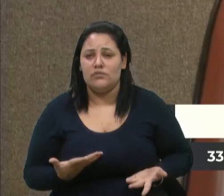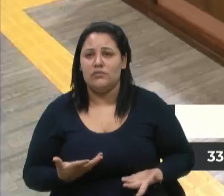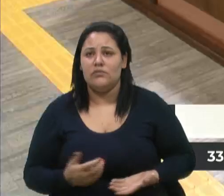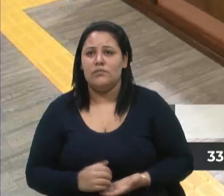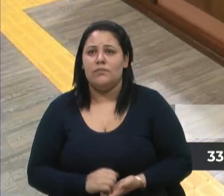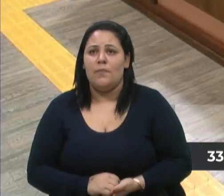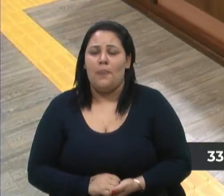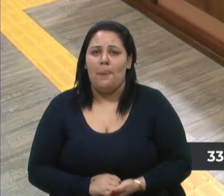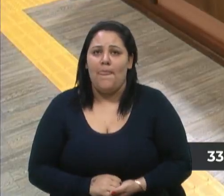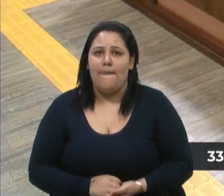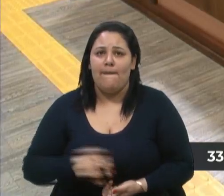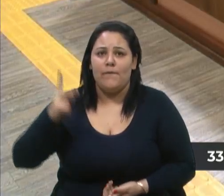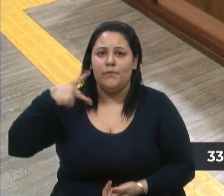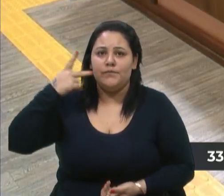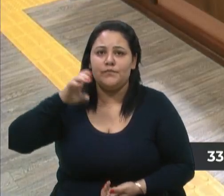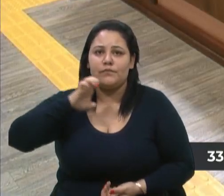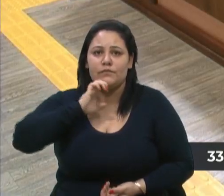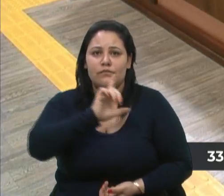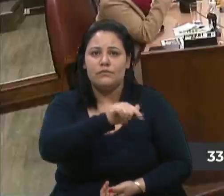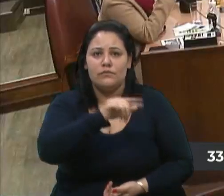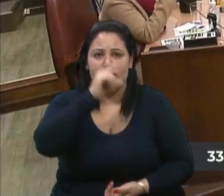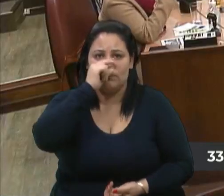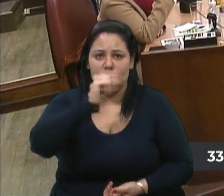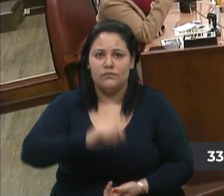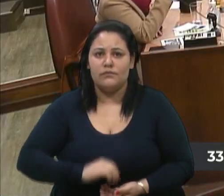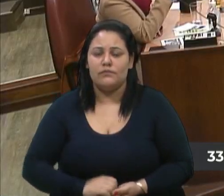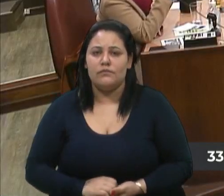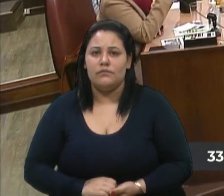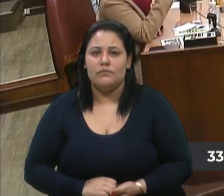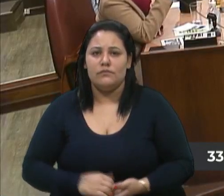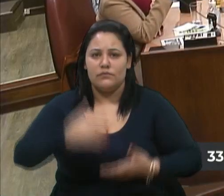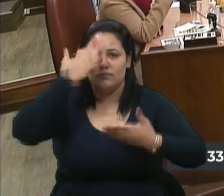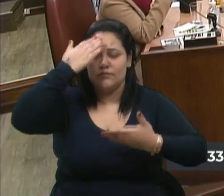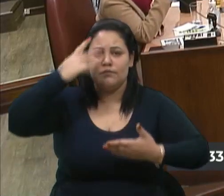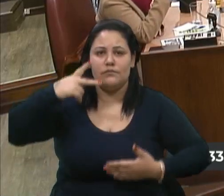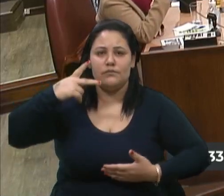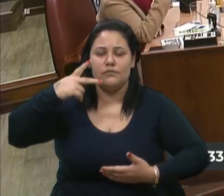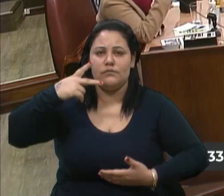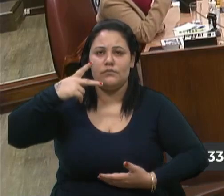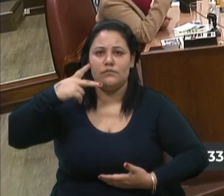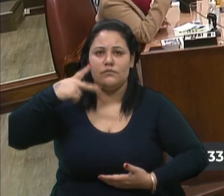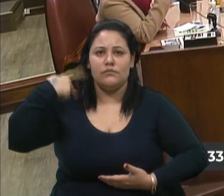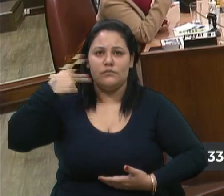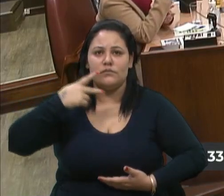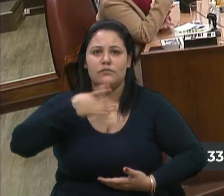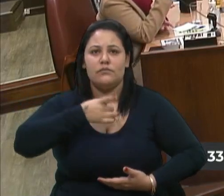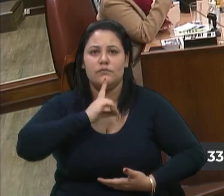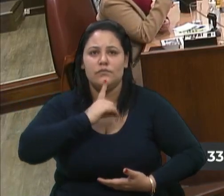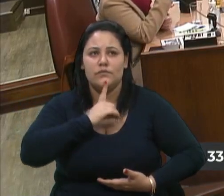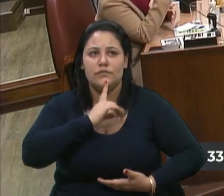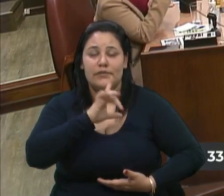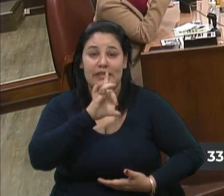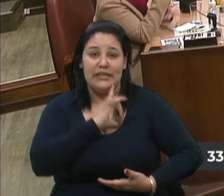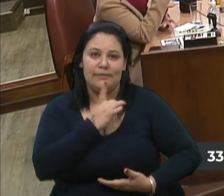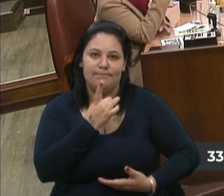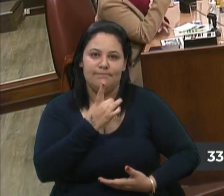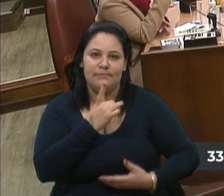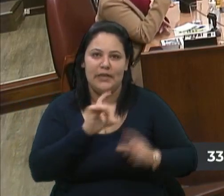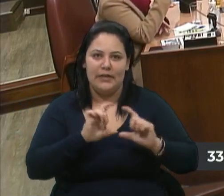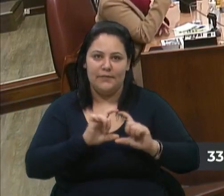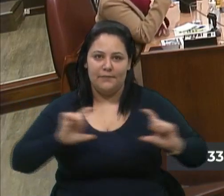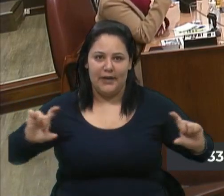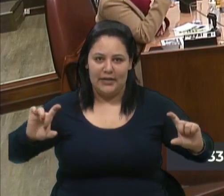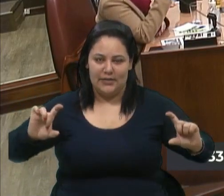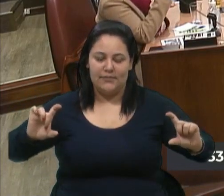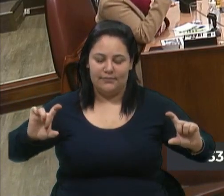Vereadora Estela, depois vereador Fantinel. Muito obrigado, vereador Meneguzzi. Tem uma frase,